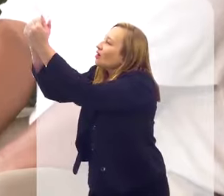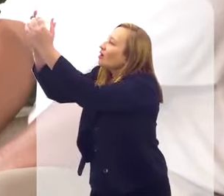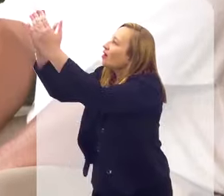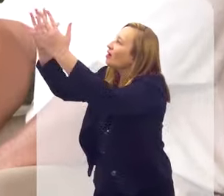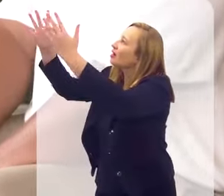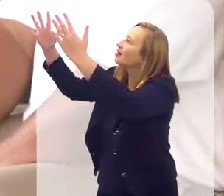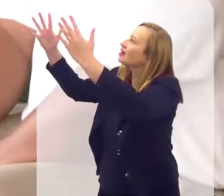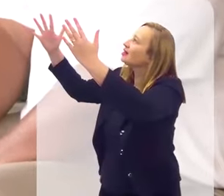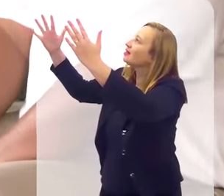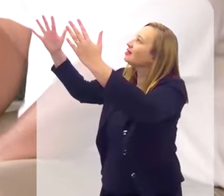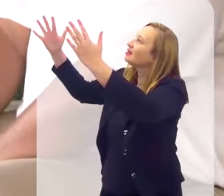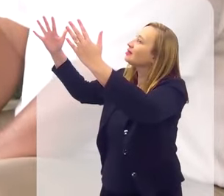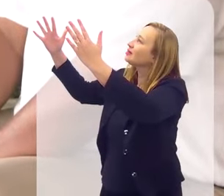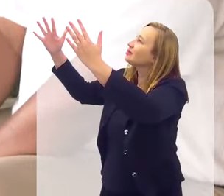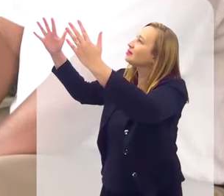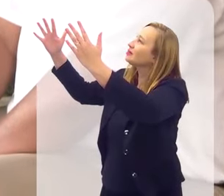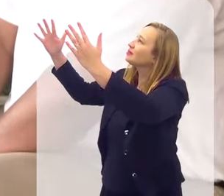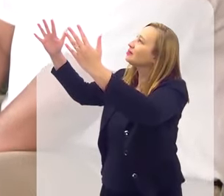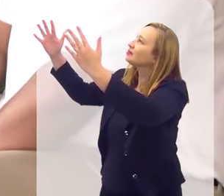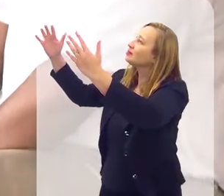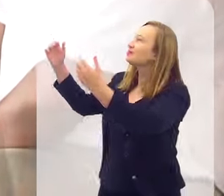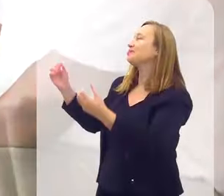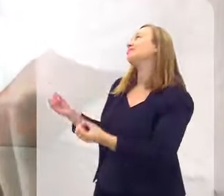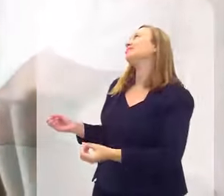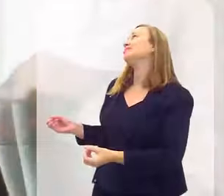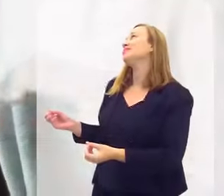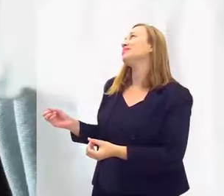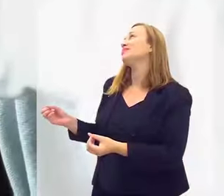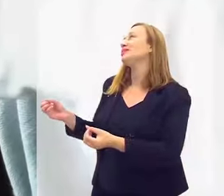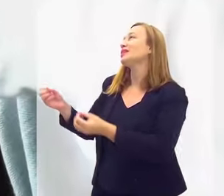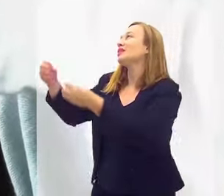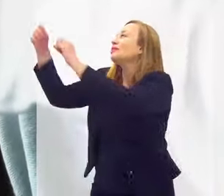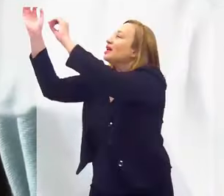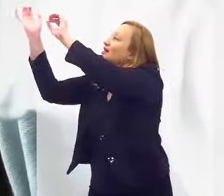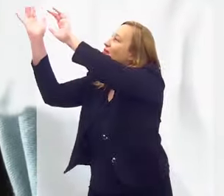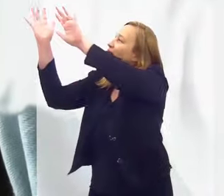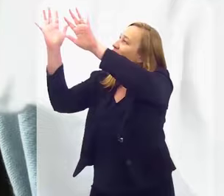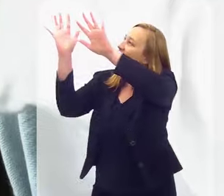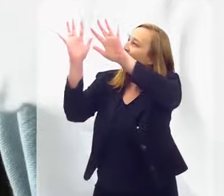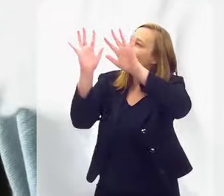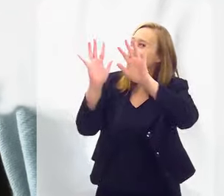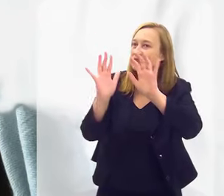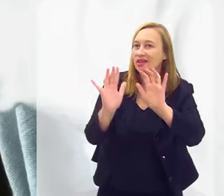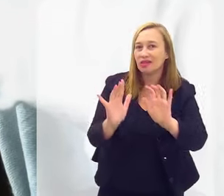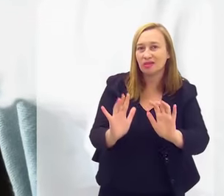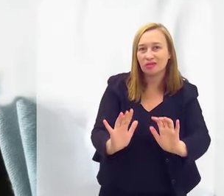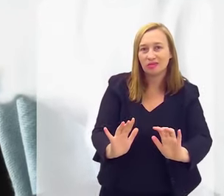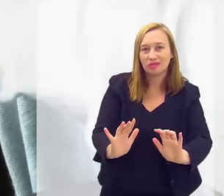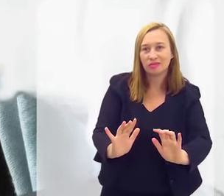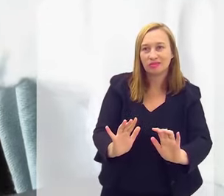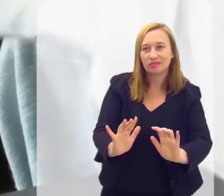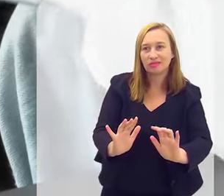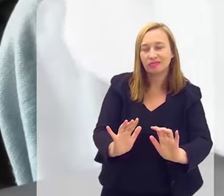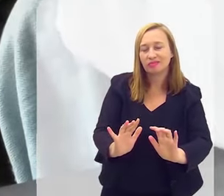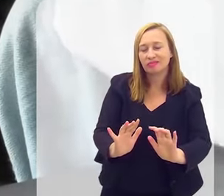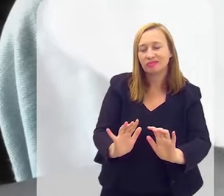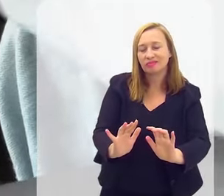Deus seja a glória pelas